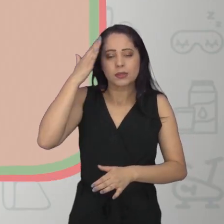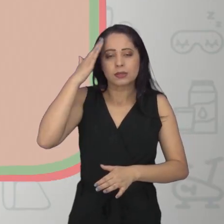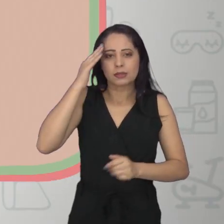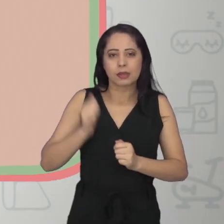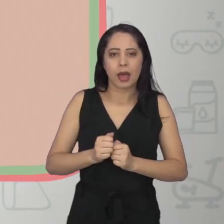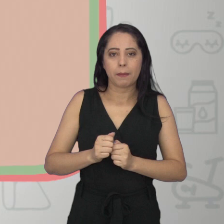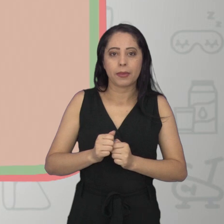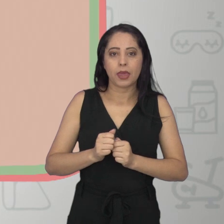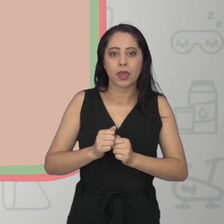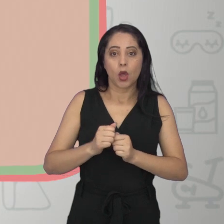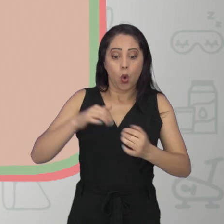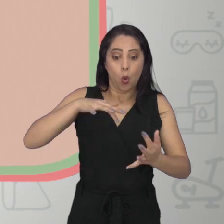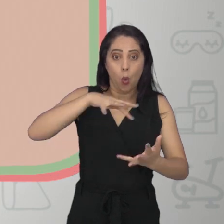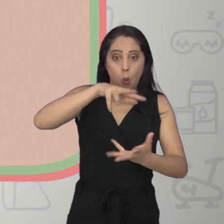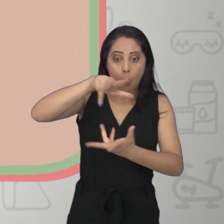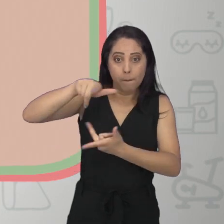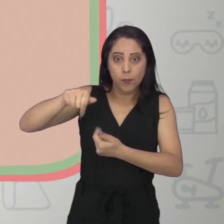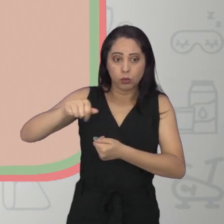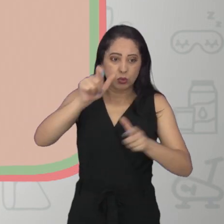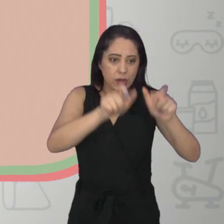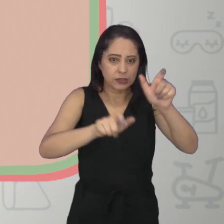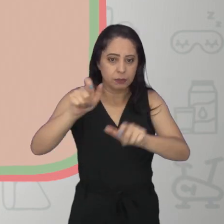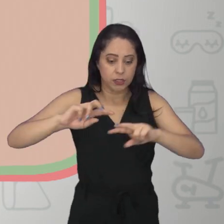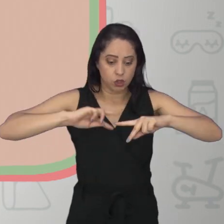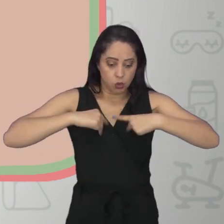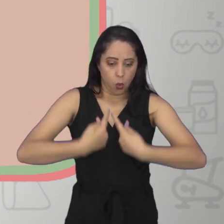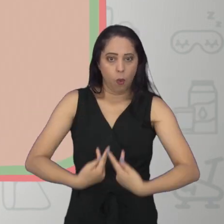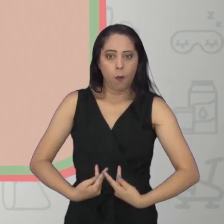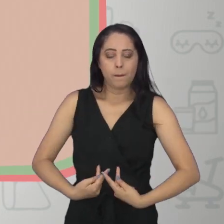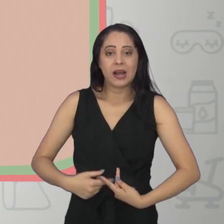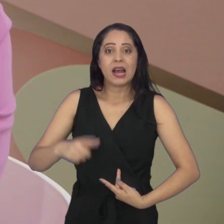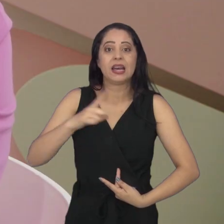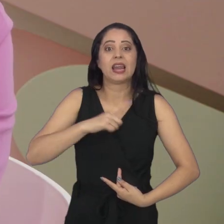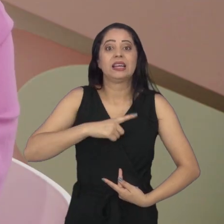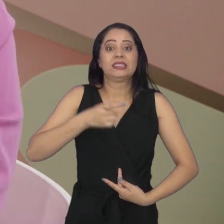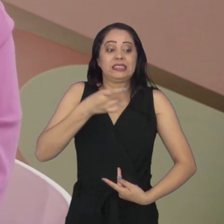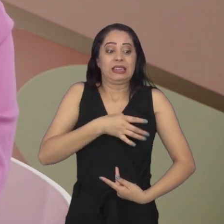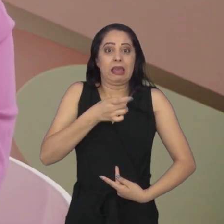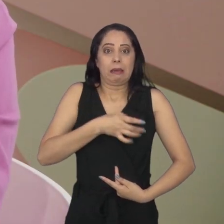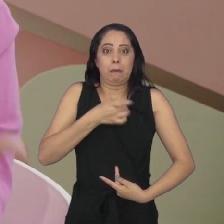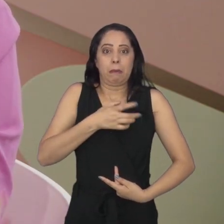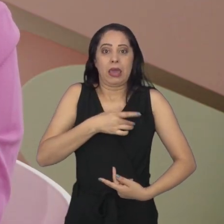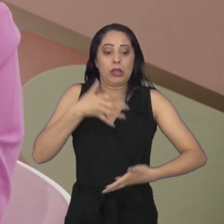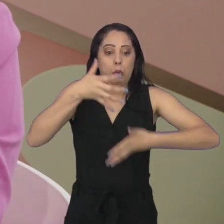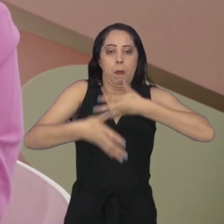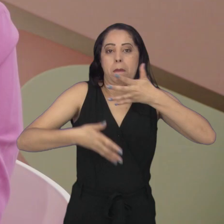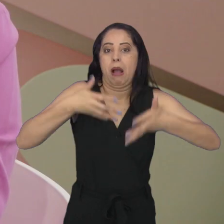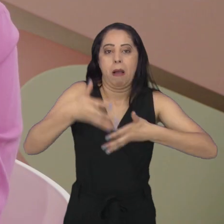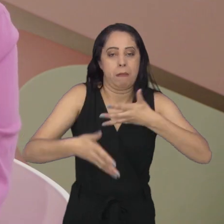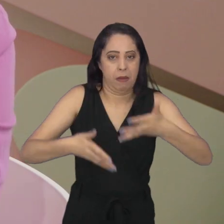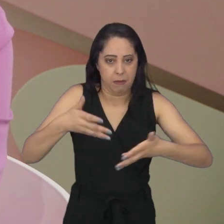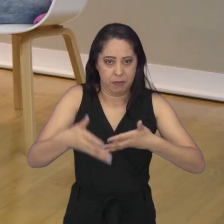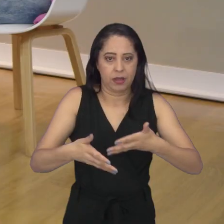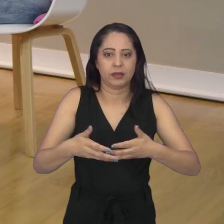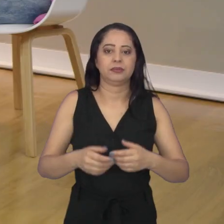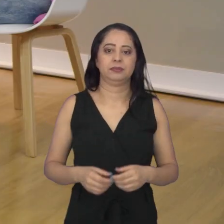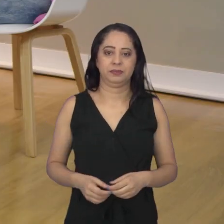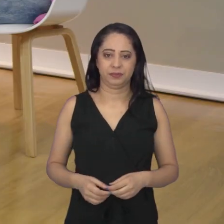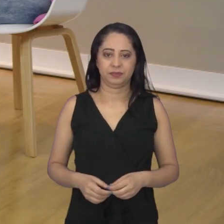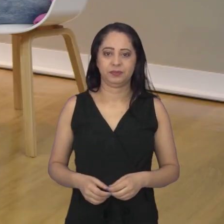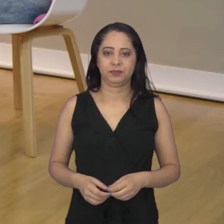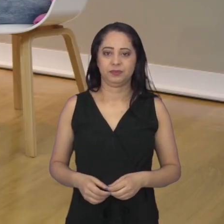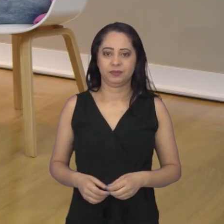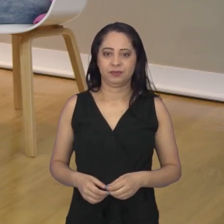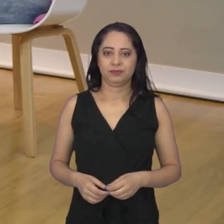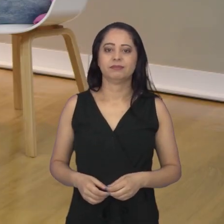maior medo da humanidade. E normalmente esse medo ele está atrelado a outras características. Provavelmente é a próxima